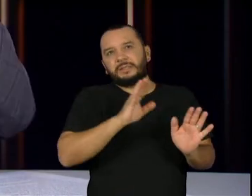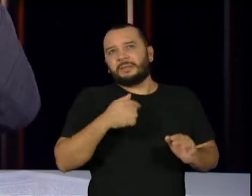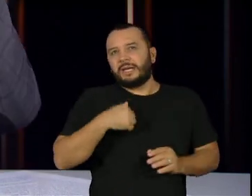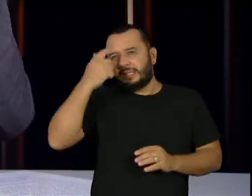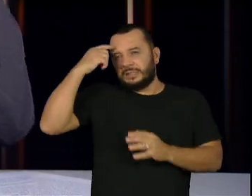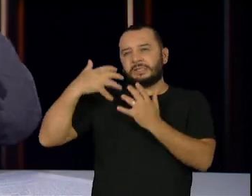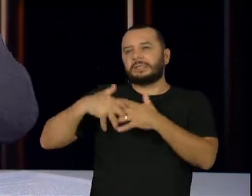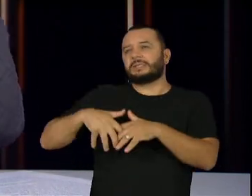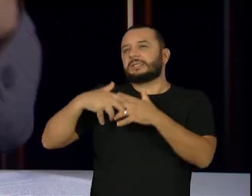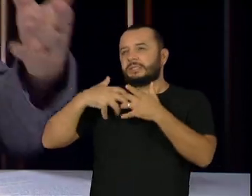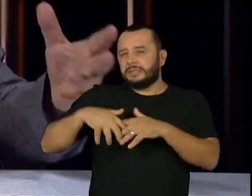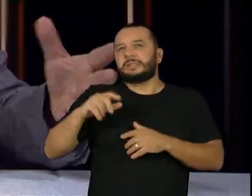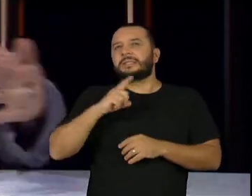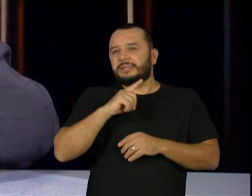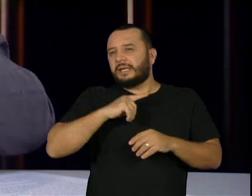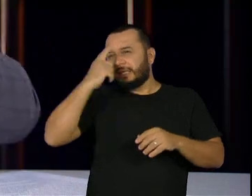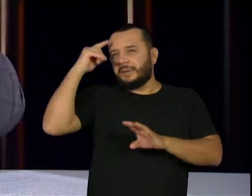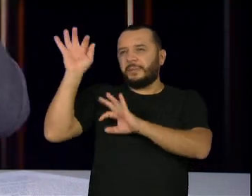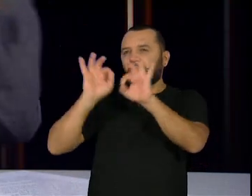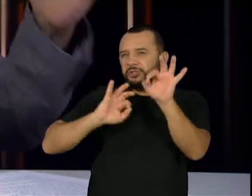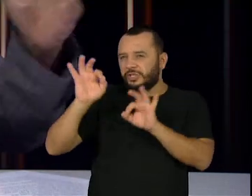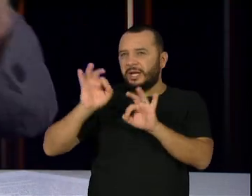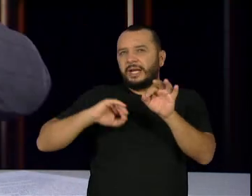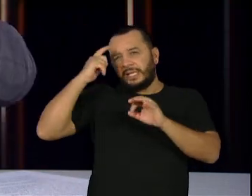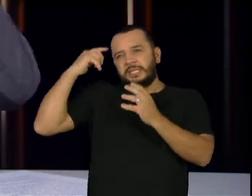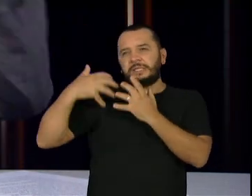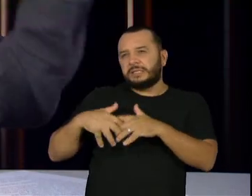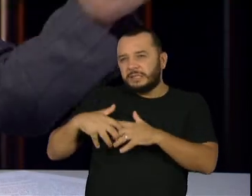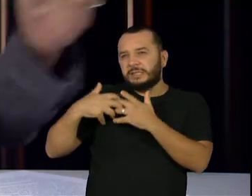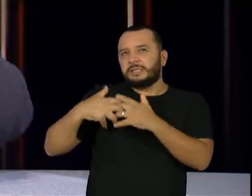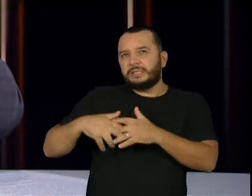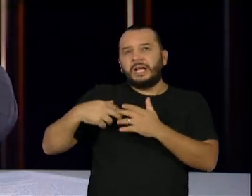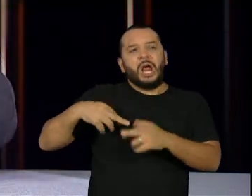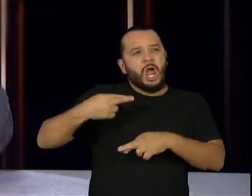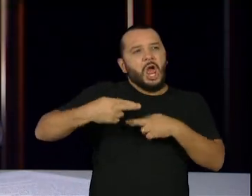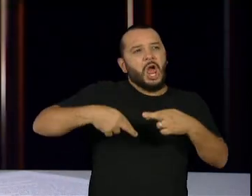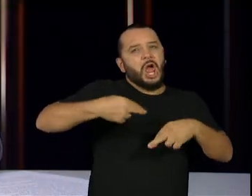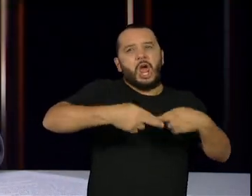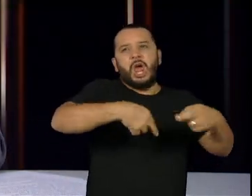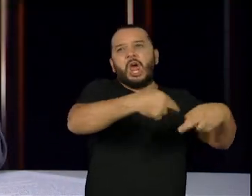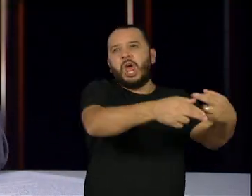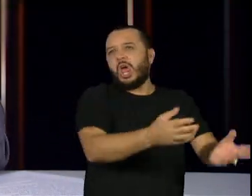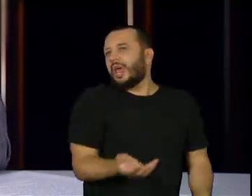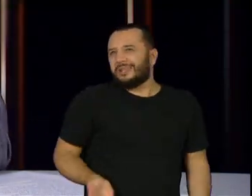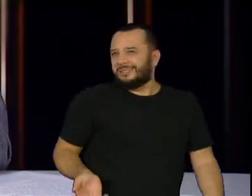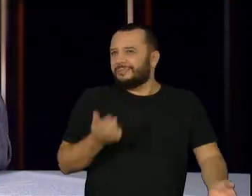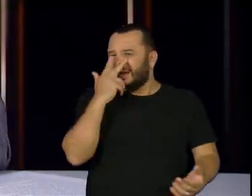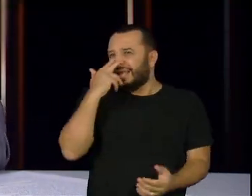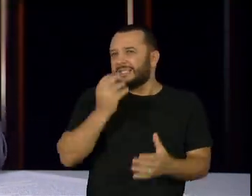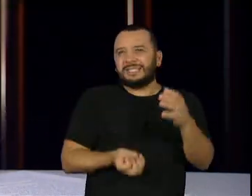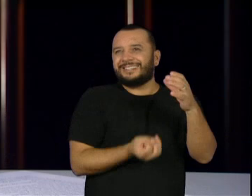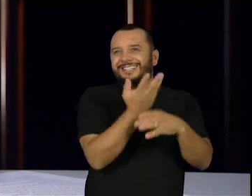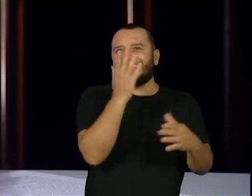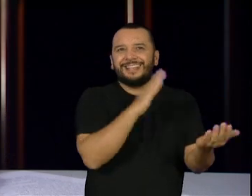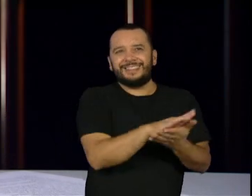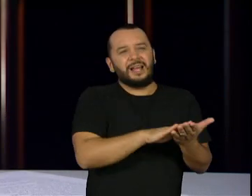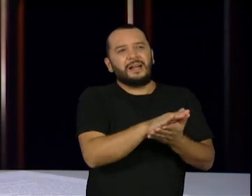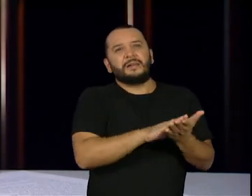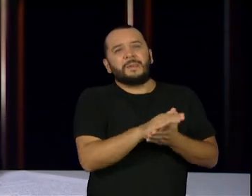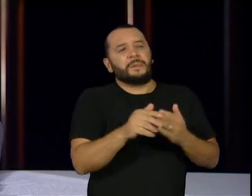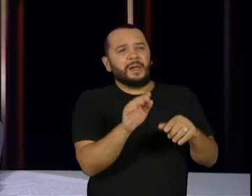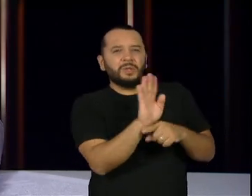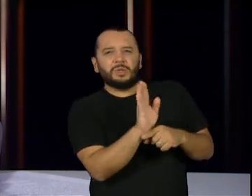livro. Eu tenho um livro, um filme, o meu longa, a história incrível que eu vou contar, um documentário